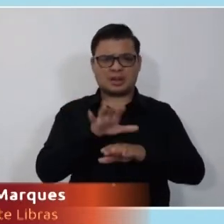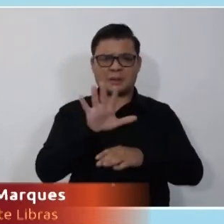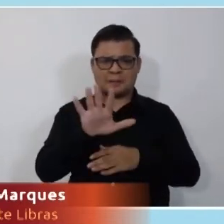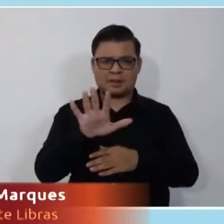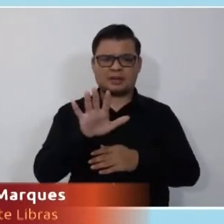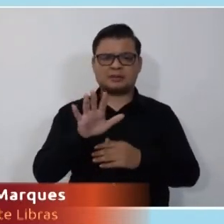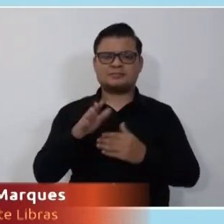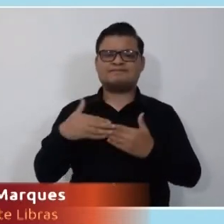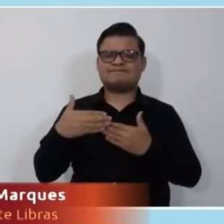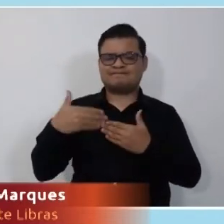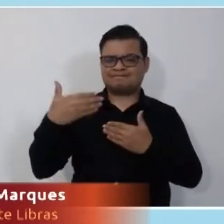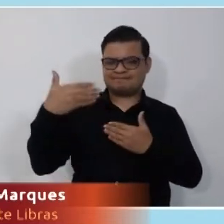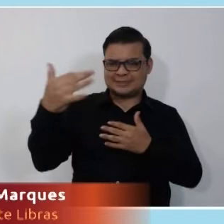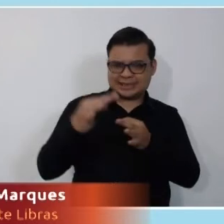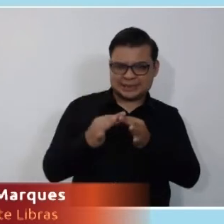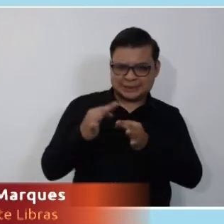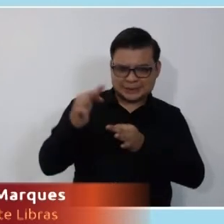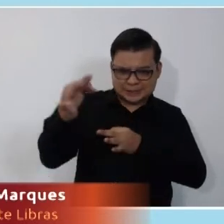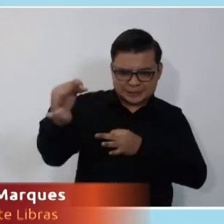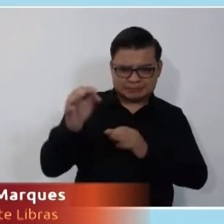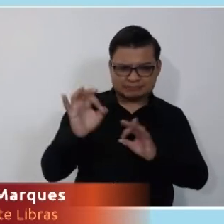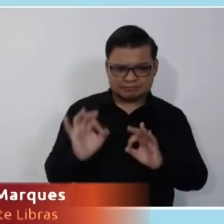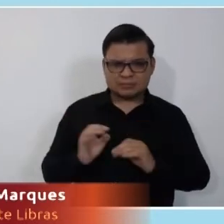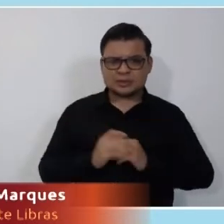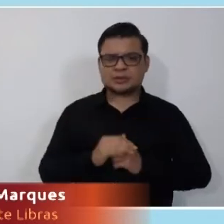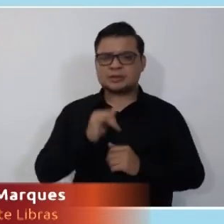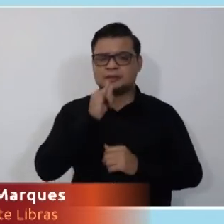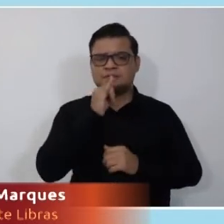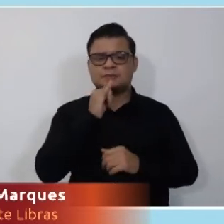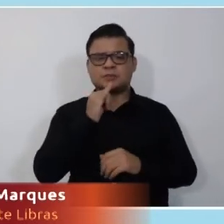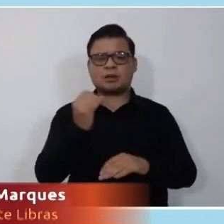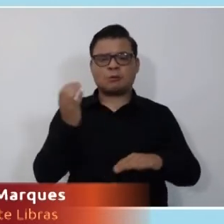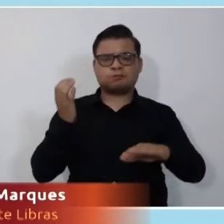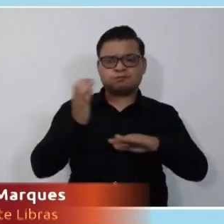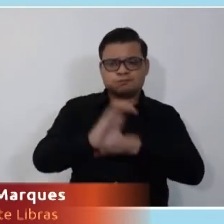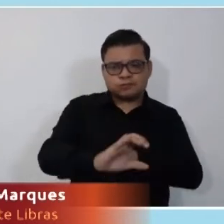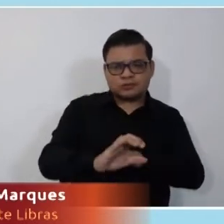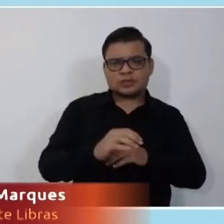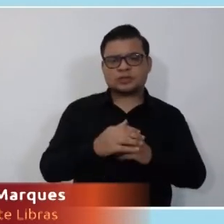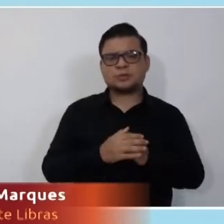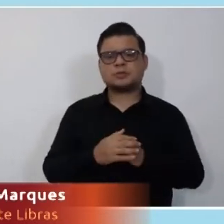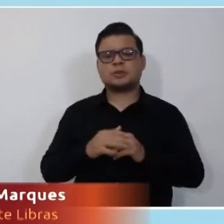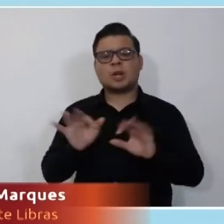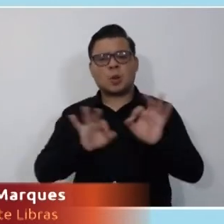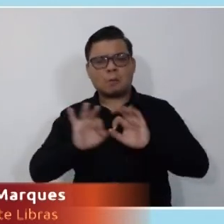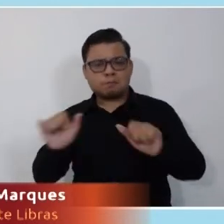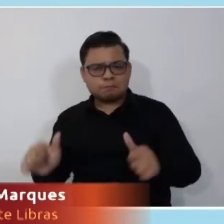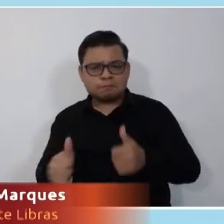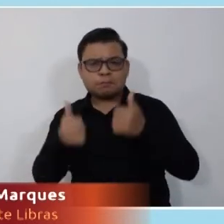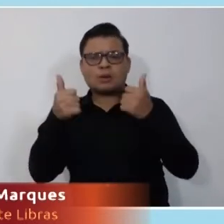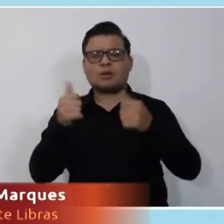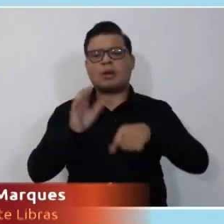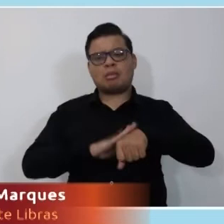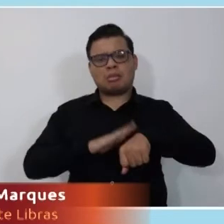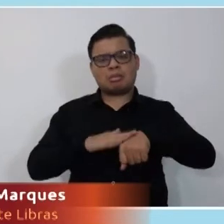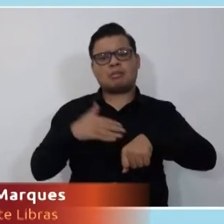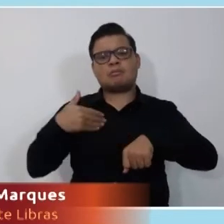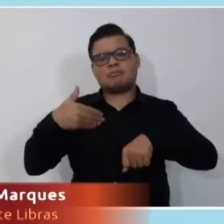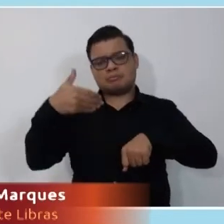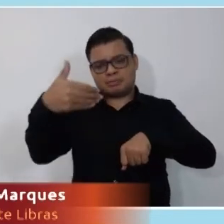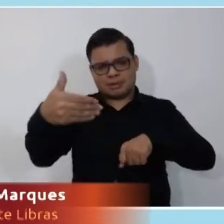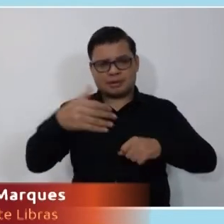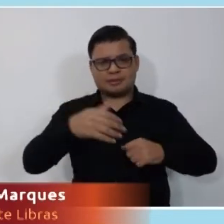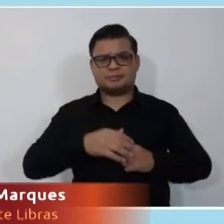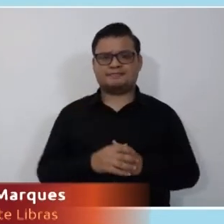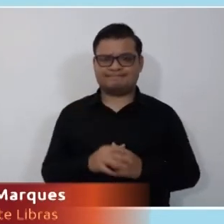Os investimentos e as melhorias que são feitas, elas levam tempo, né? Exigem investimentos governamentais.